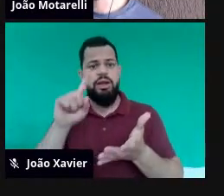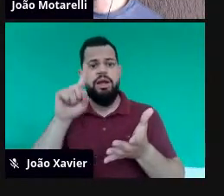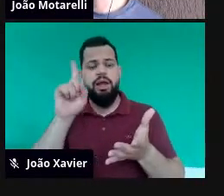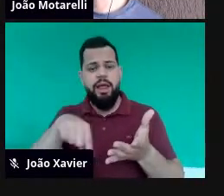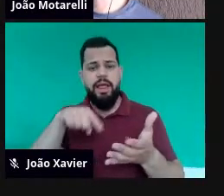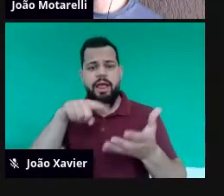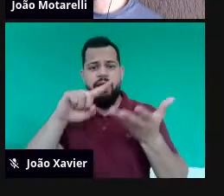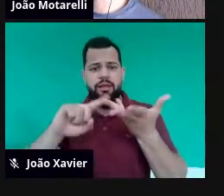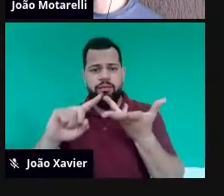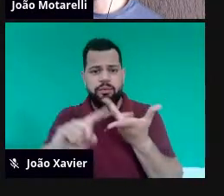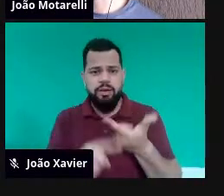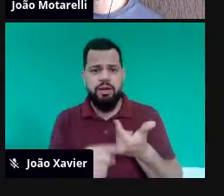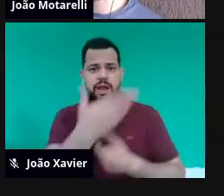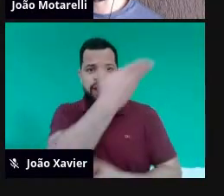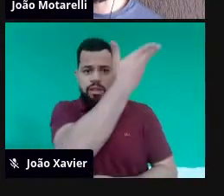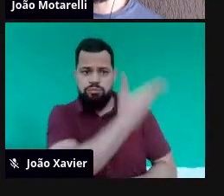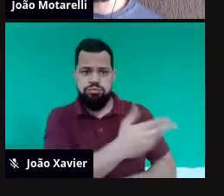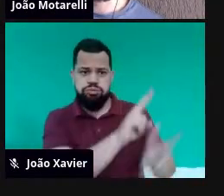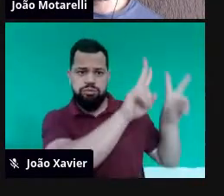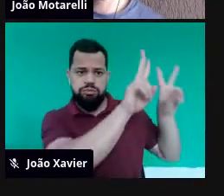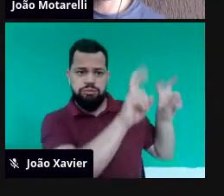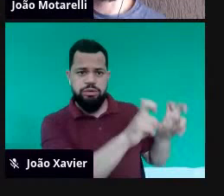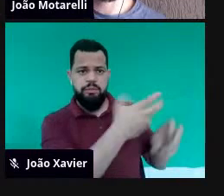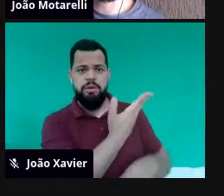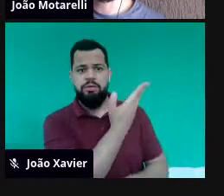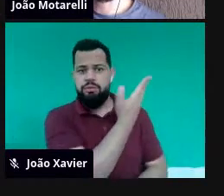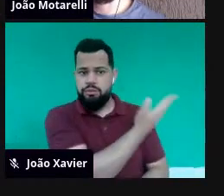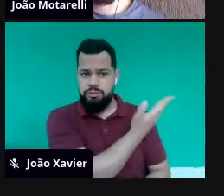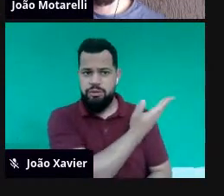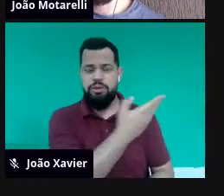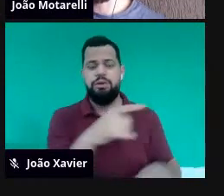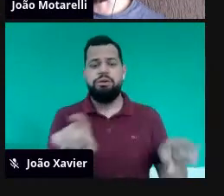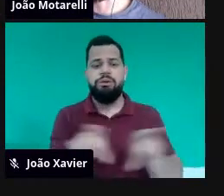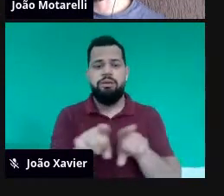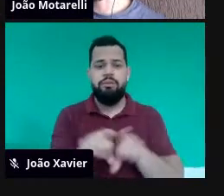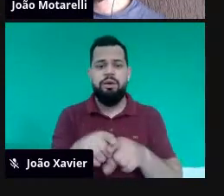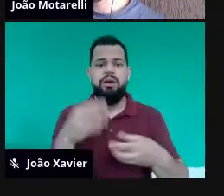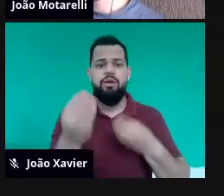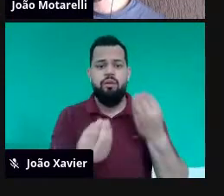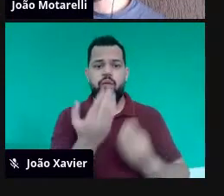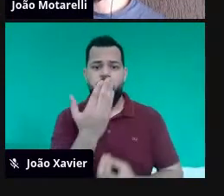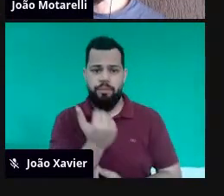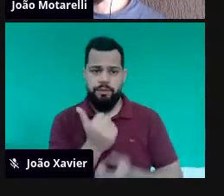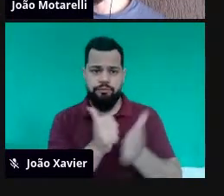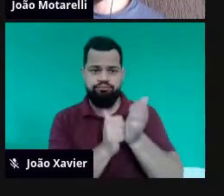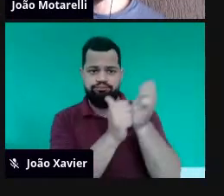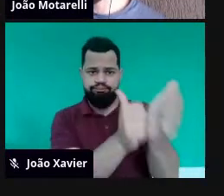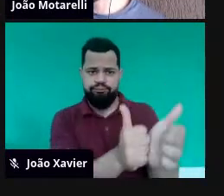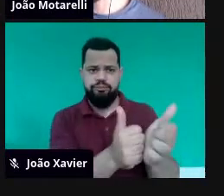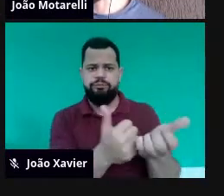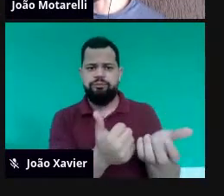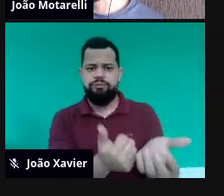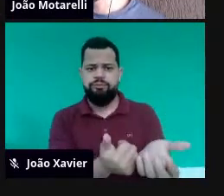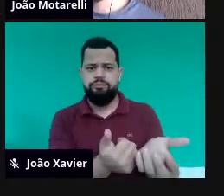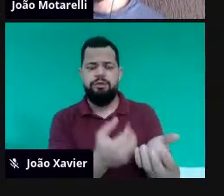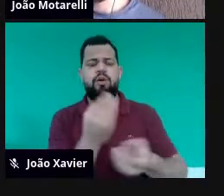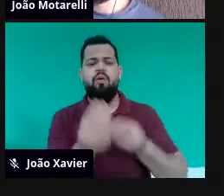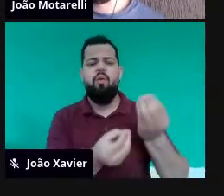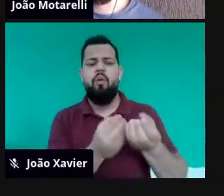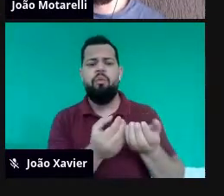sociais, repercussões na percepção sobre o corpo e o comer dos seguidores. Então, como esse estudo foi